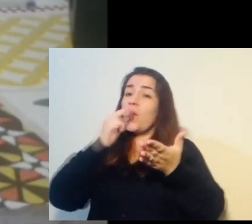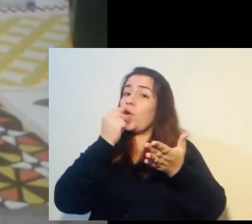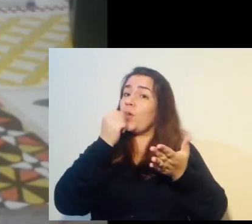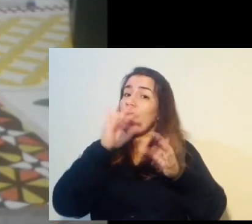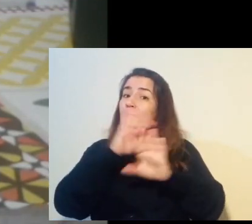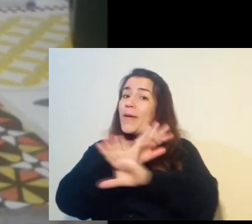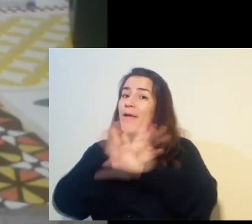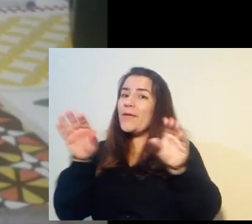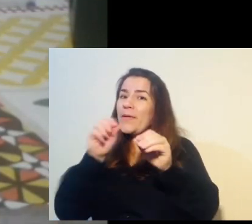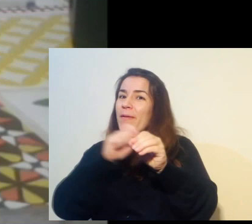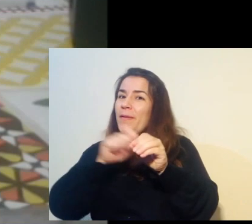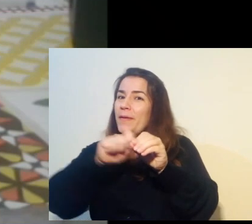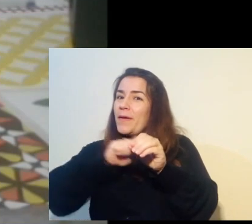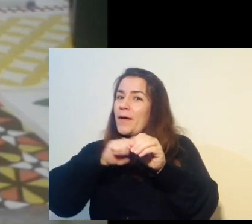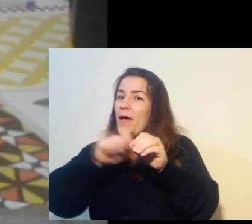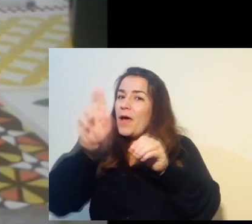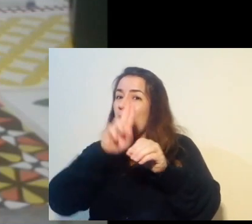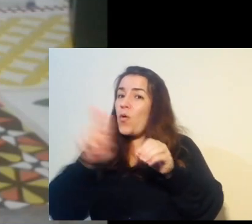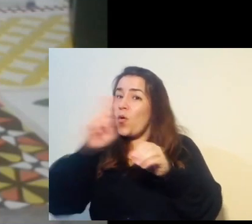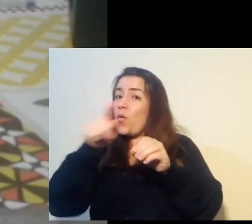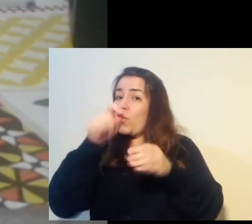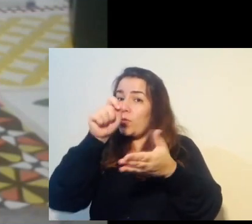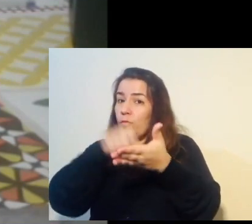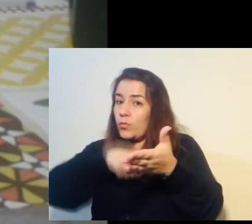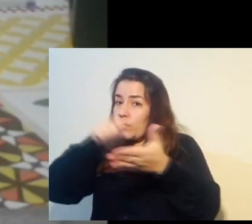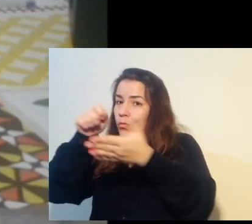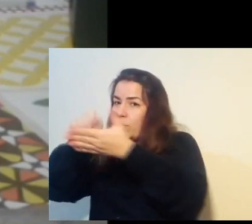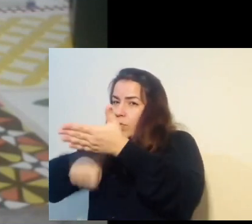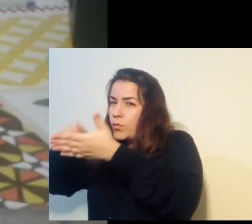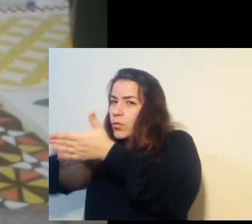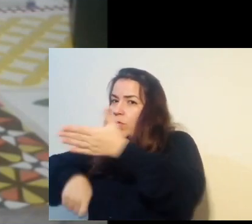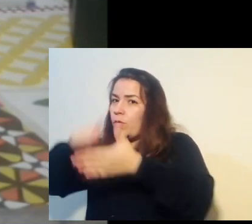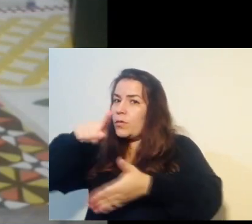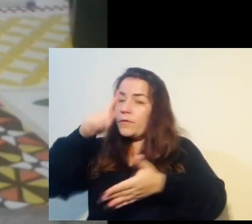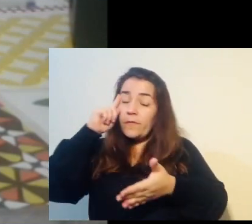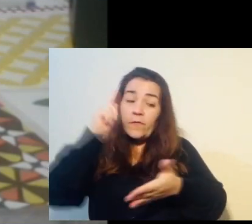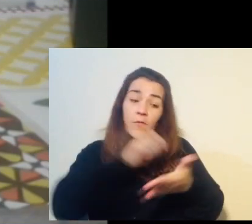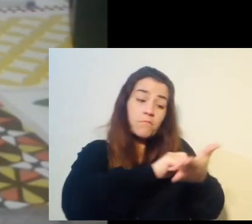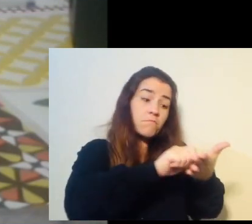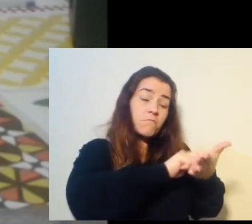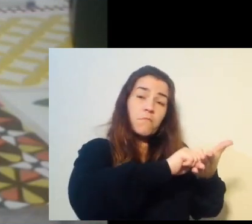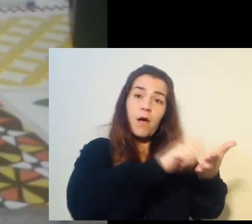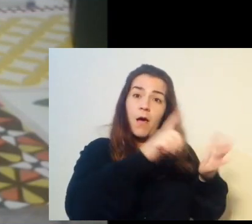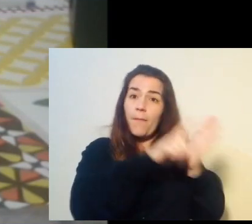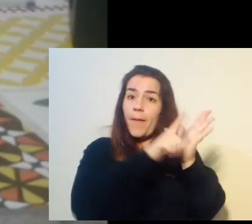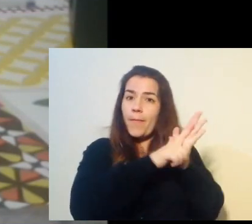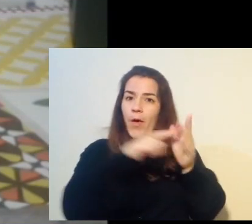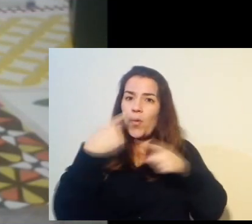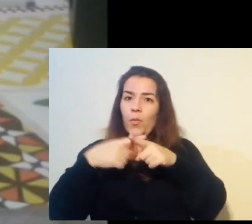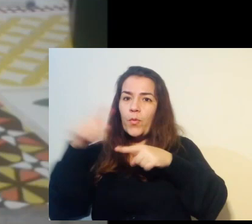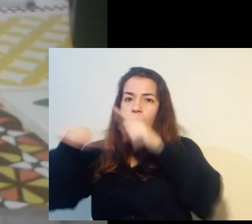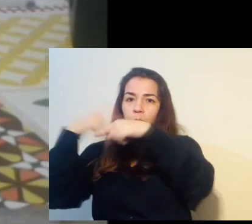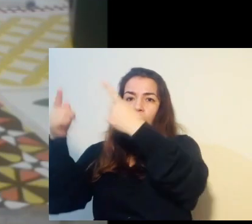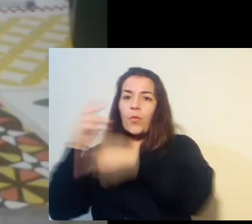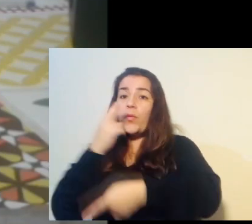muitas vezes ele apaga no cano. Então você vai nos pontos que você riscou e marca.